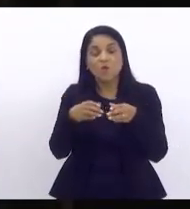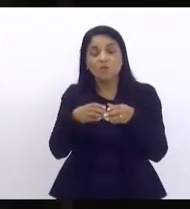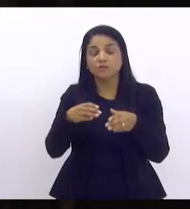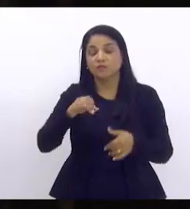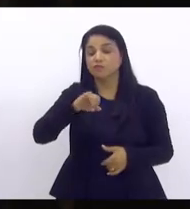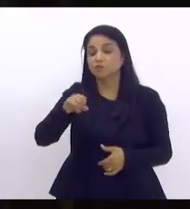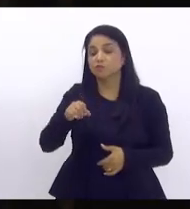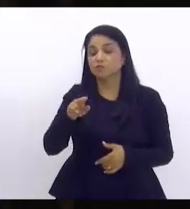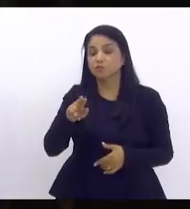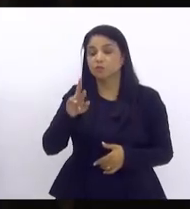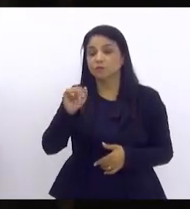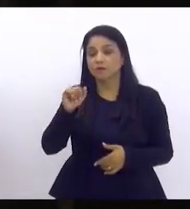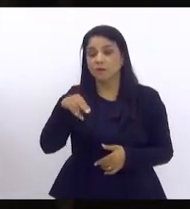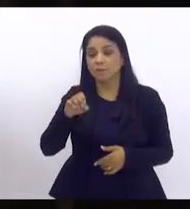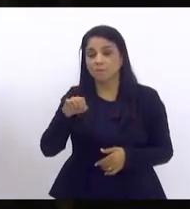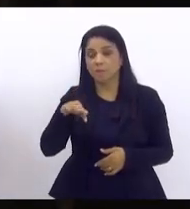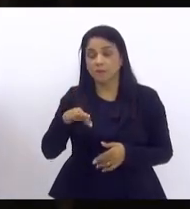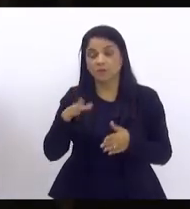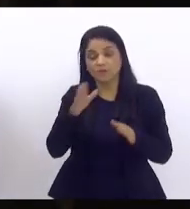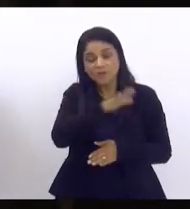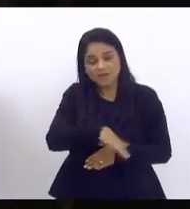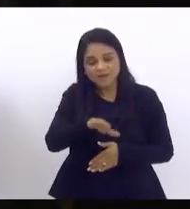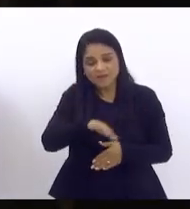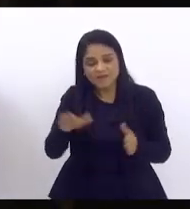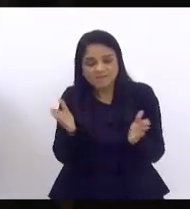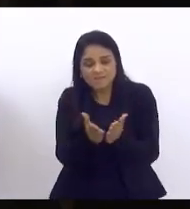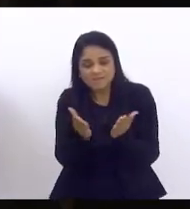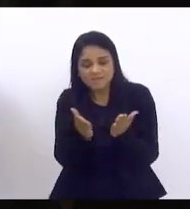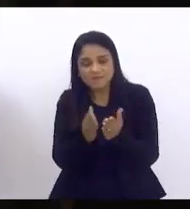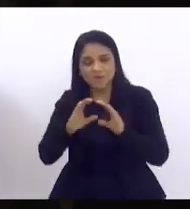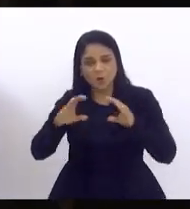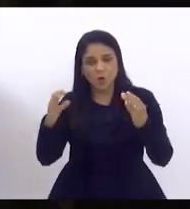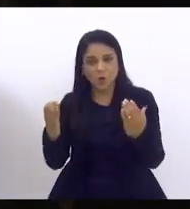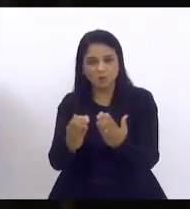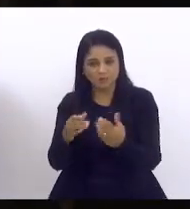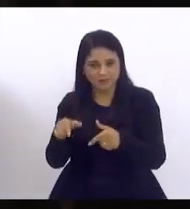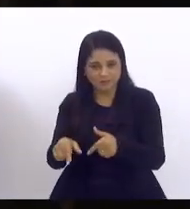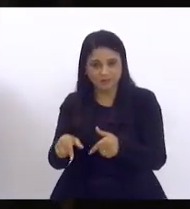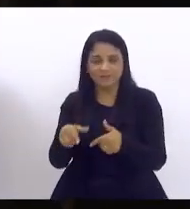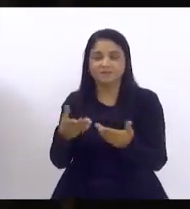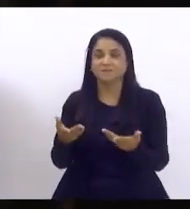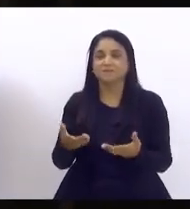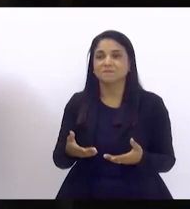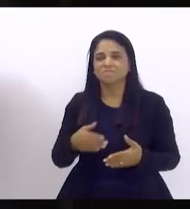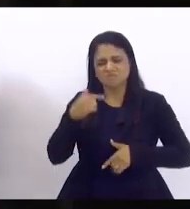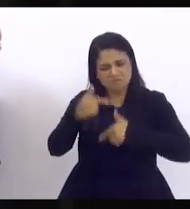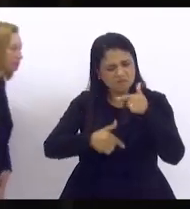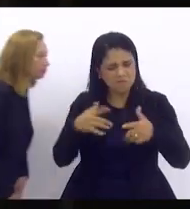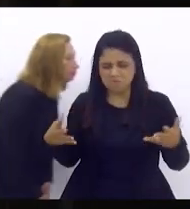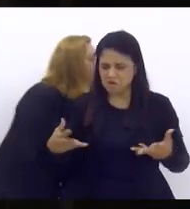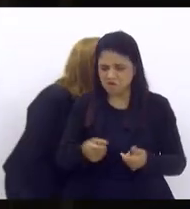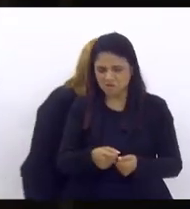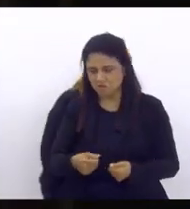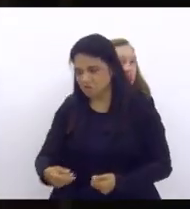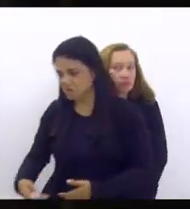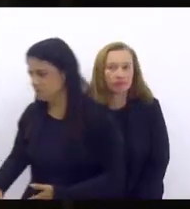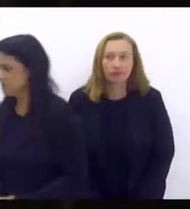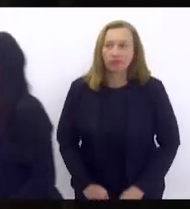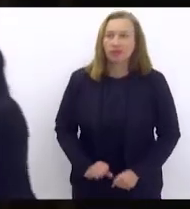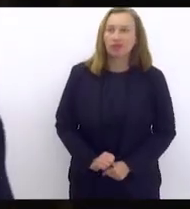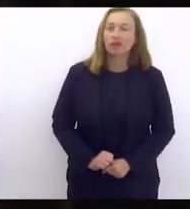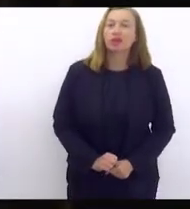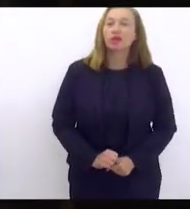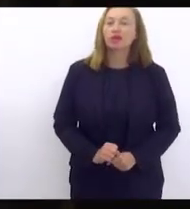juramento, com crianças carentes daquela comunidade lá. E eu posso lhe dizer, é um trabalho maravilhoso, porque quem